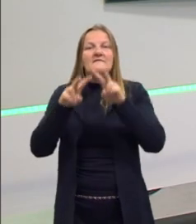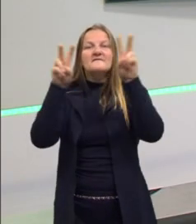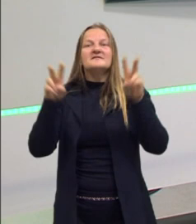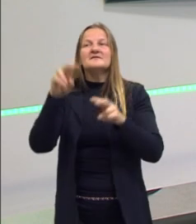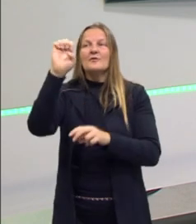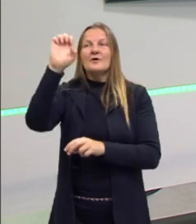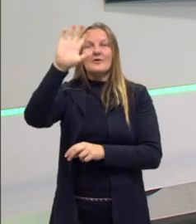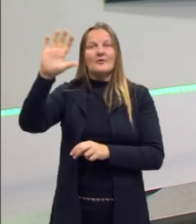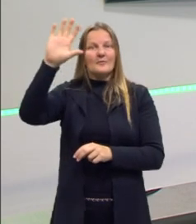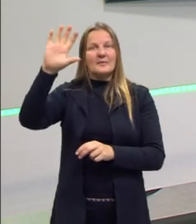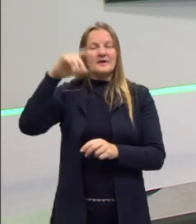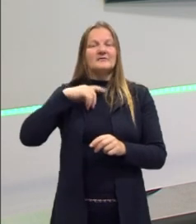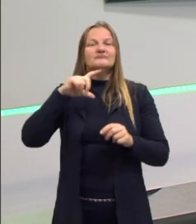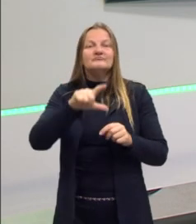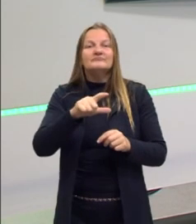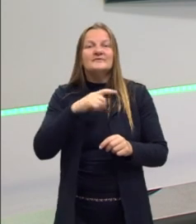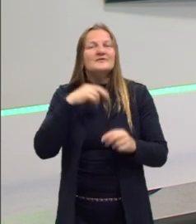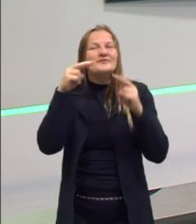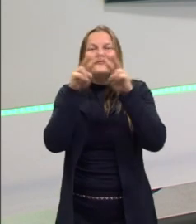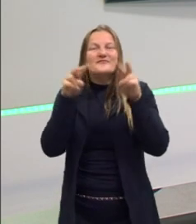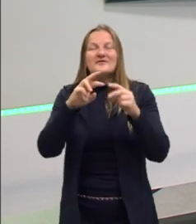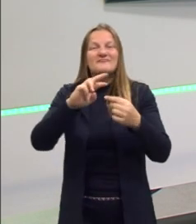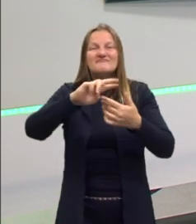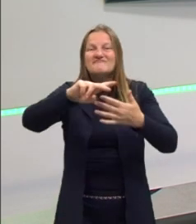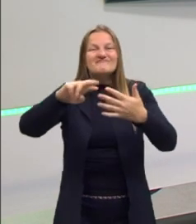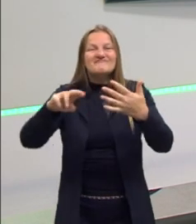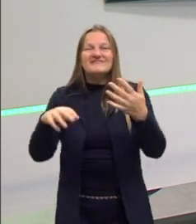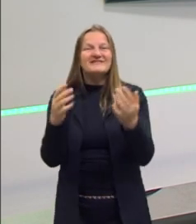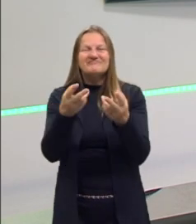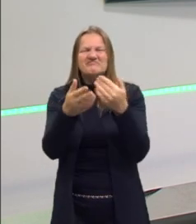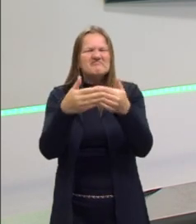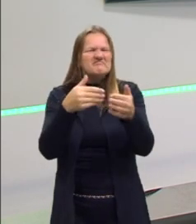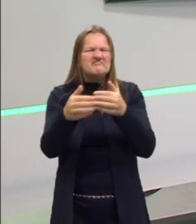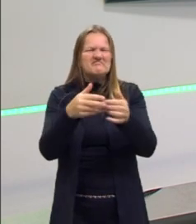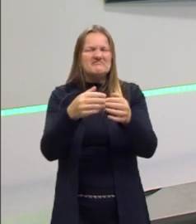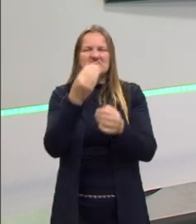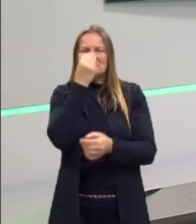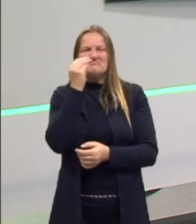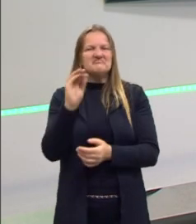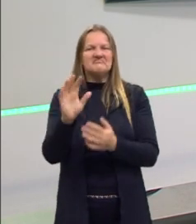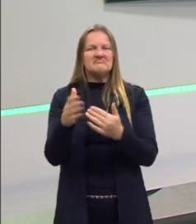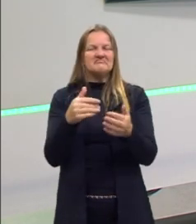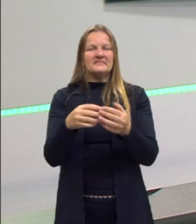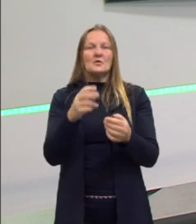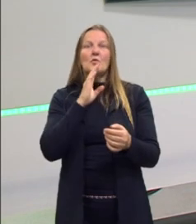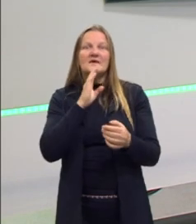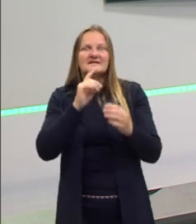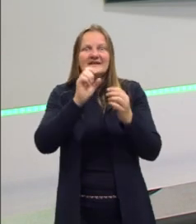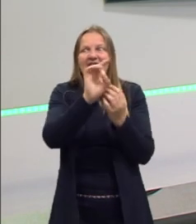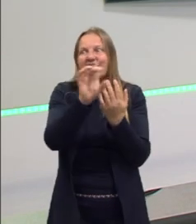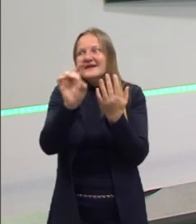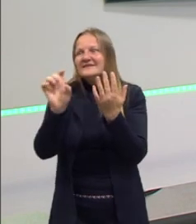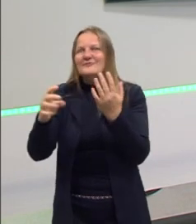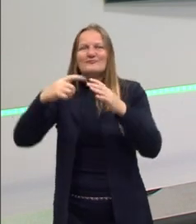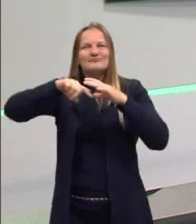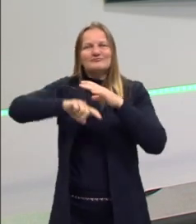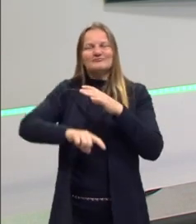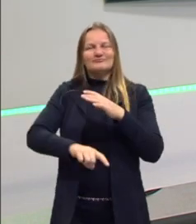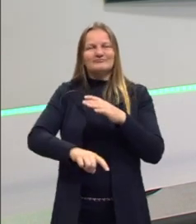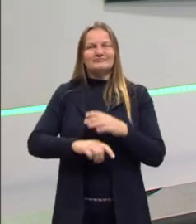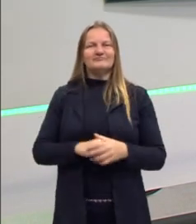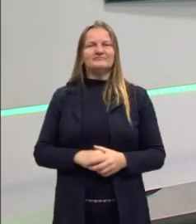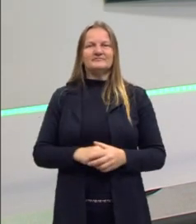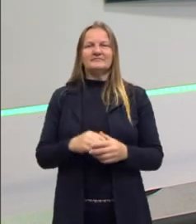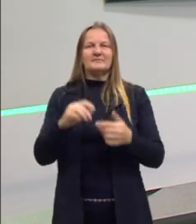europeia deles eles não viam as diferenças mas não se importavam de conhecer e entender melhor Esses povos